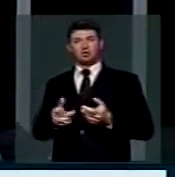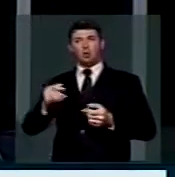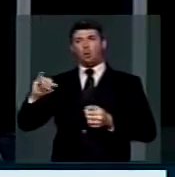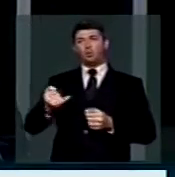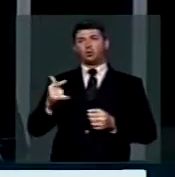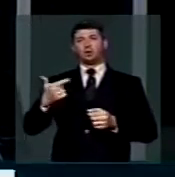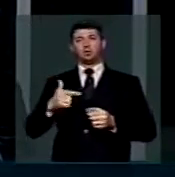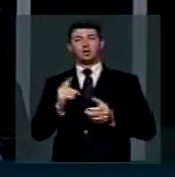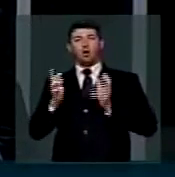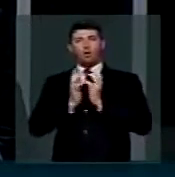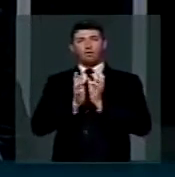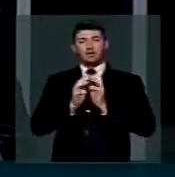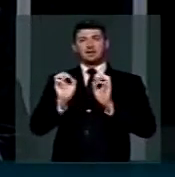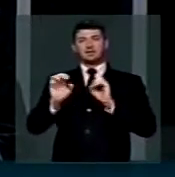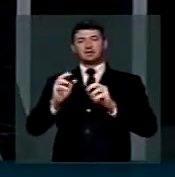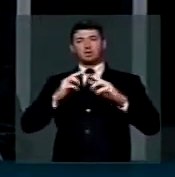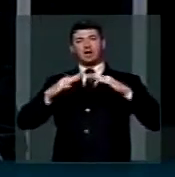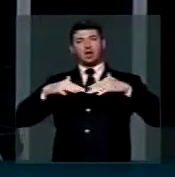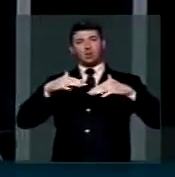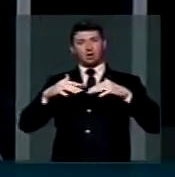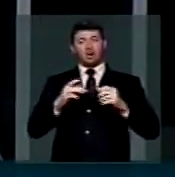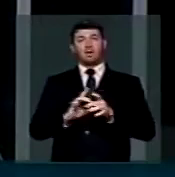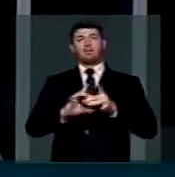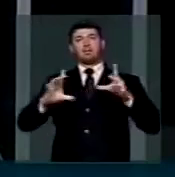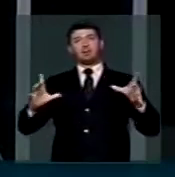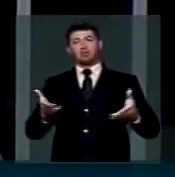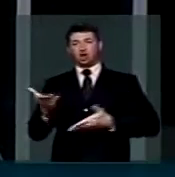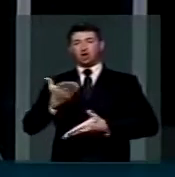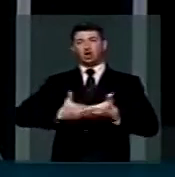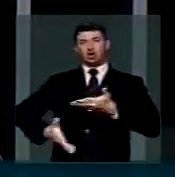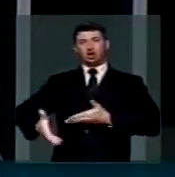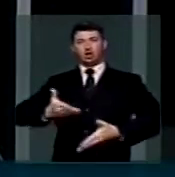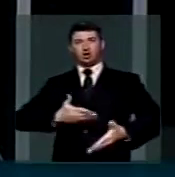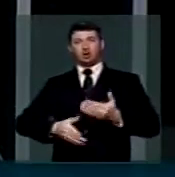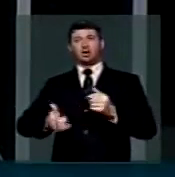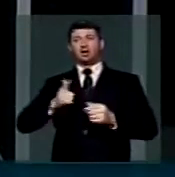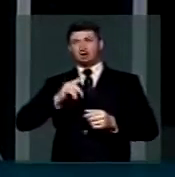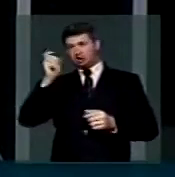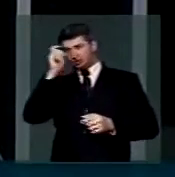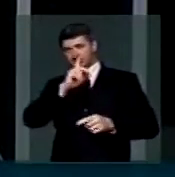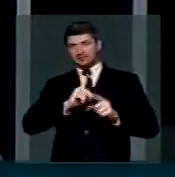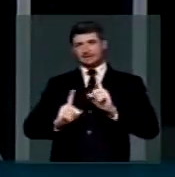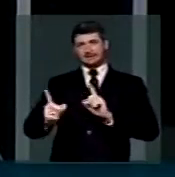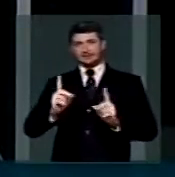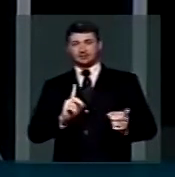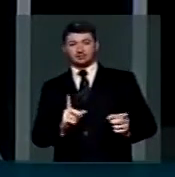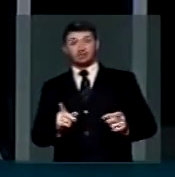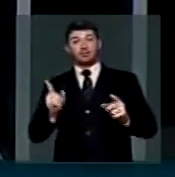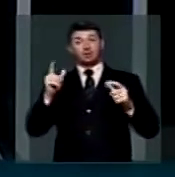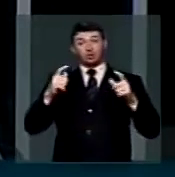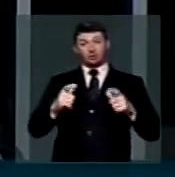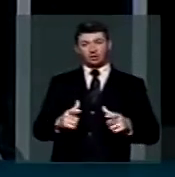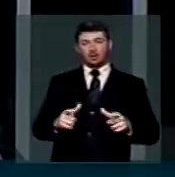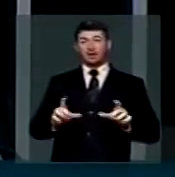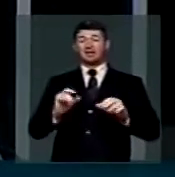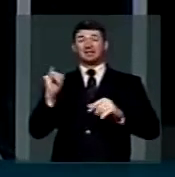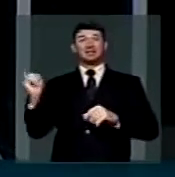oportunidade do convívio, do ensino regular, que permite esta troca da diferença, sendo um espaço